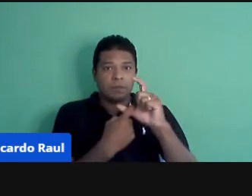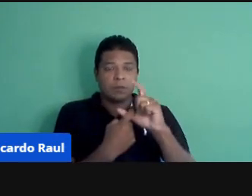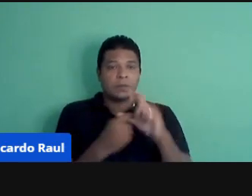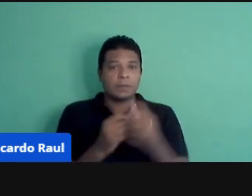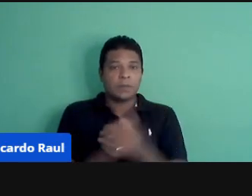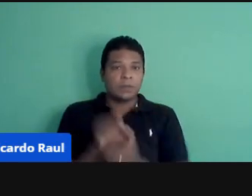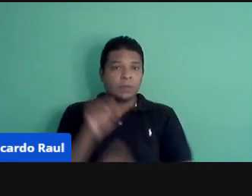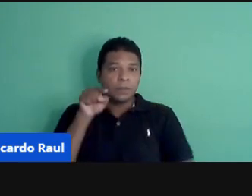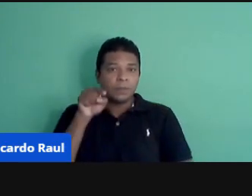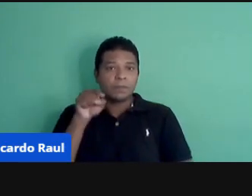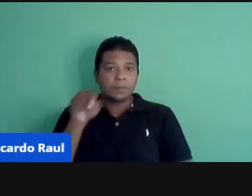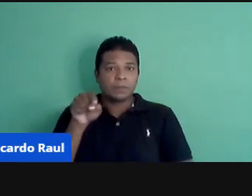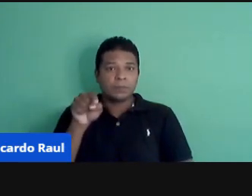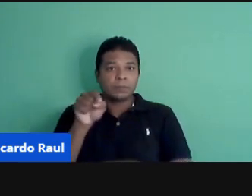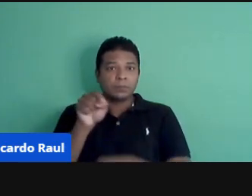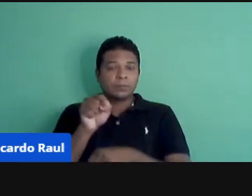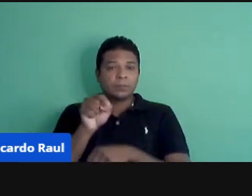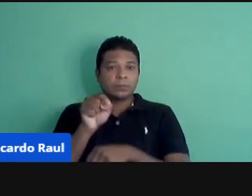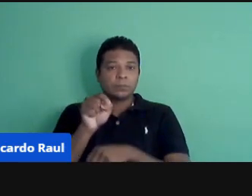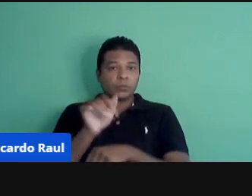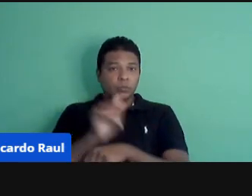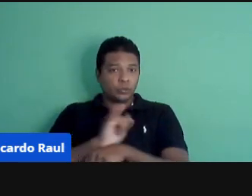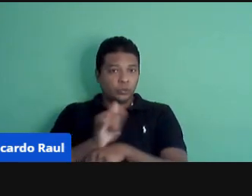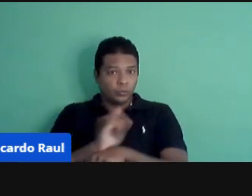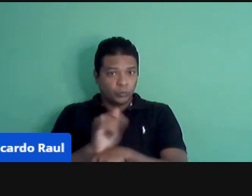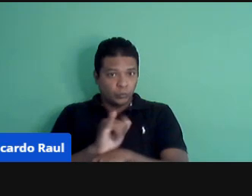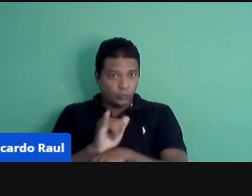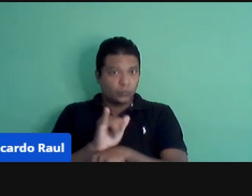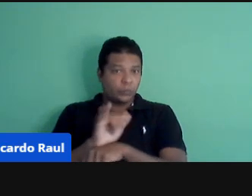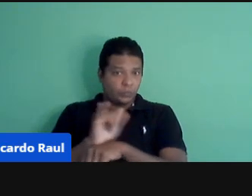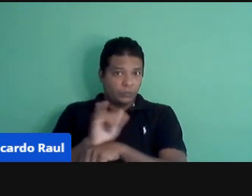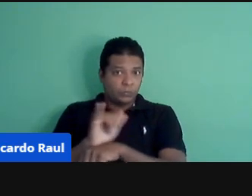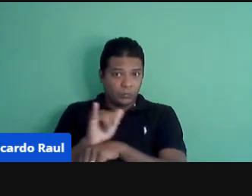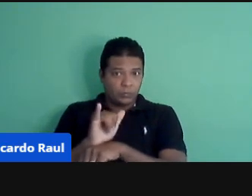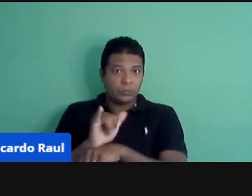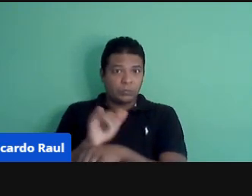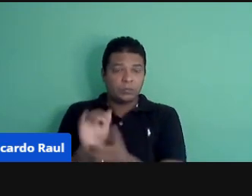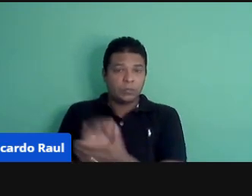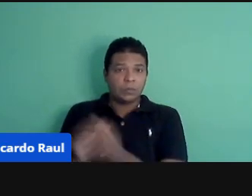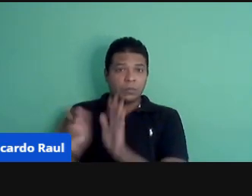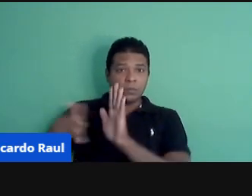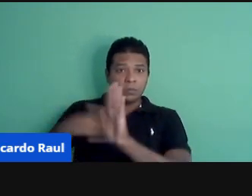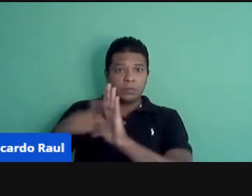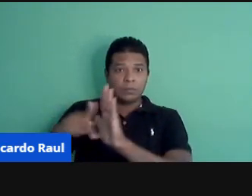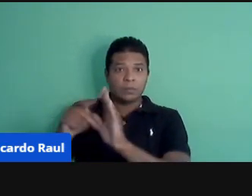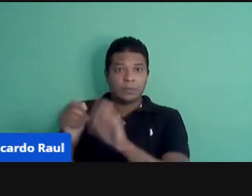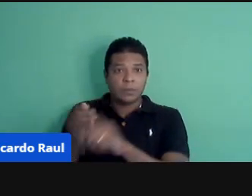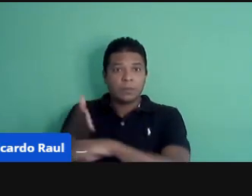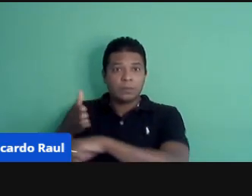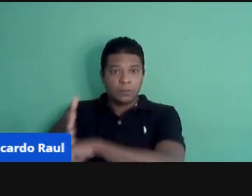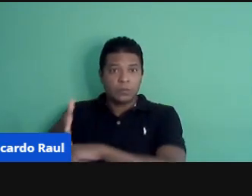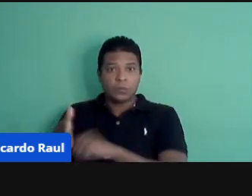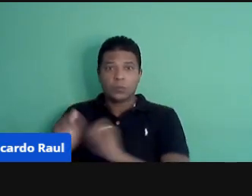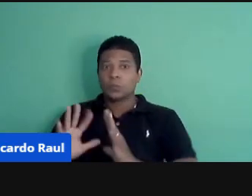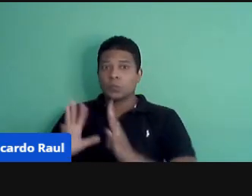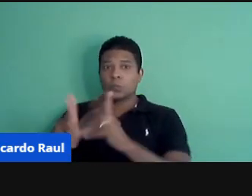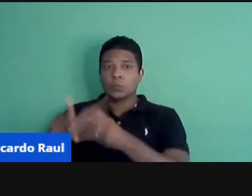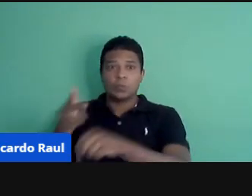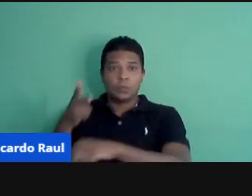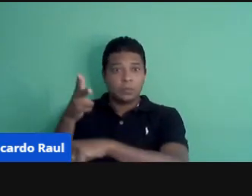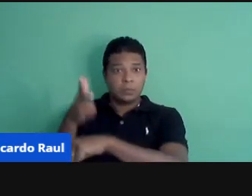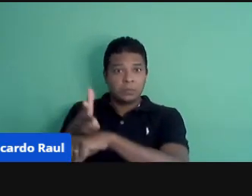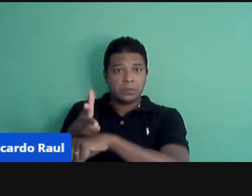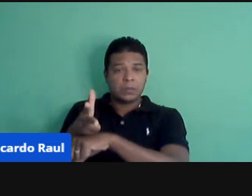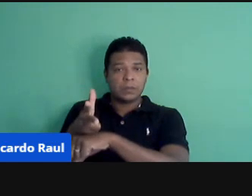direto para o YouTube, para o canal, e ali ele tem acesso a todos os vídeos. Então, a gente